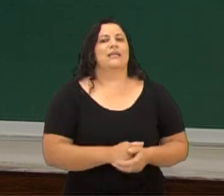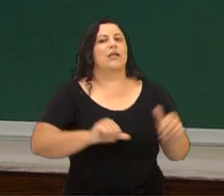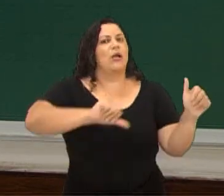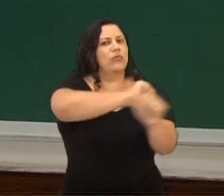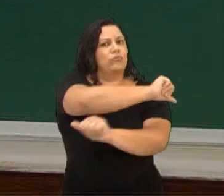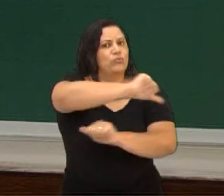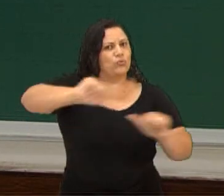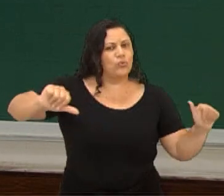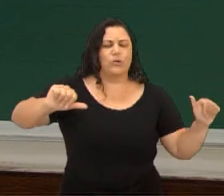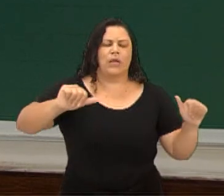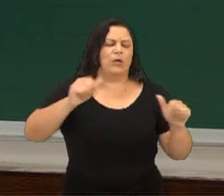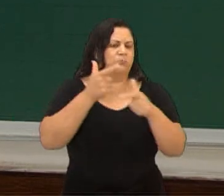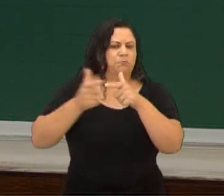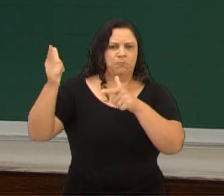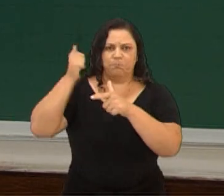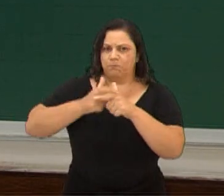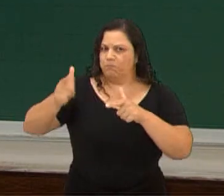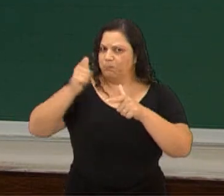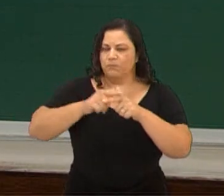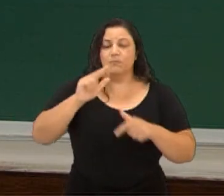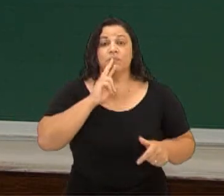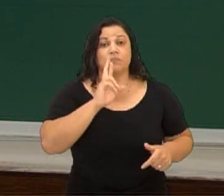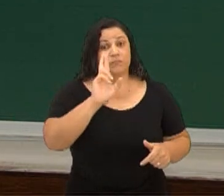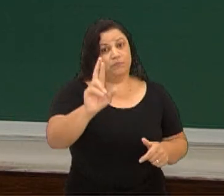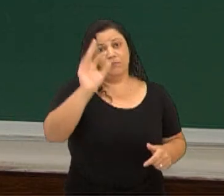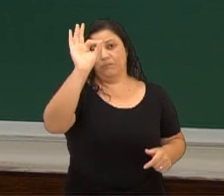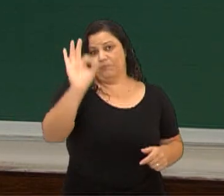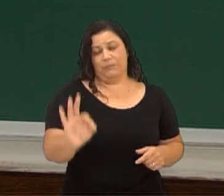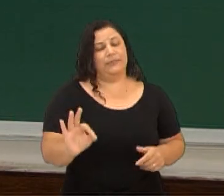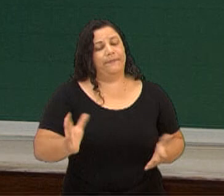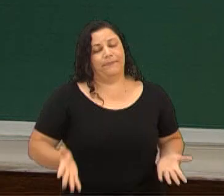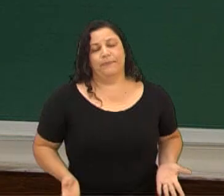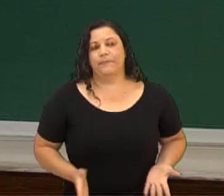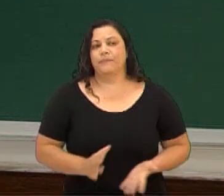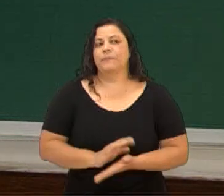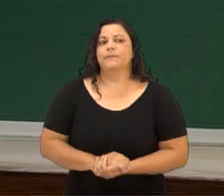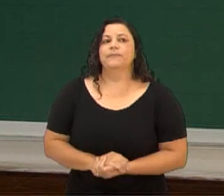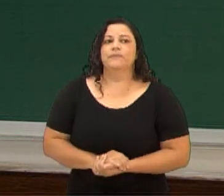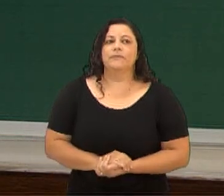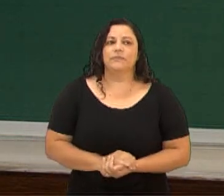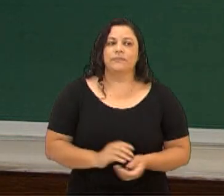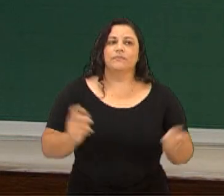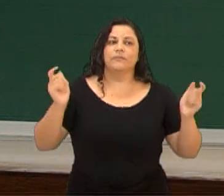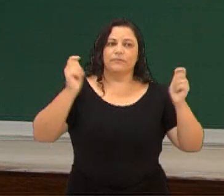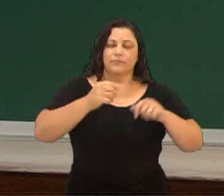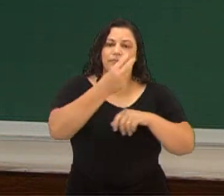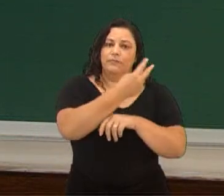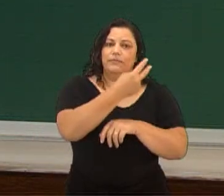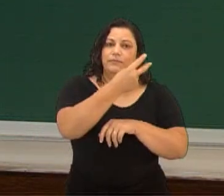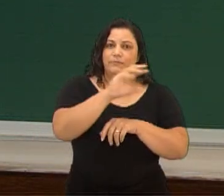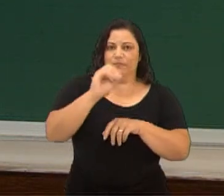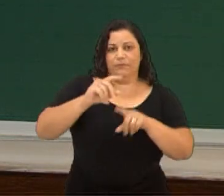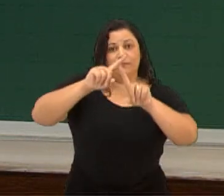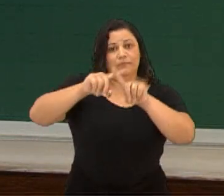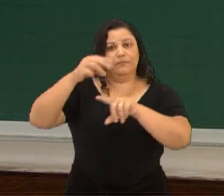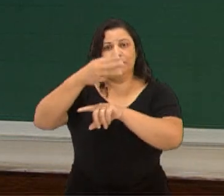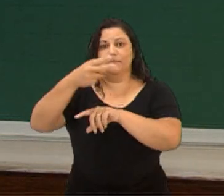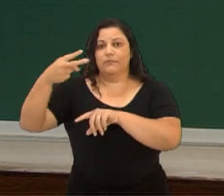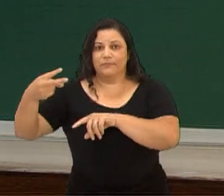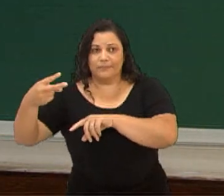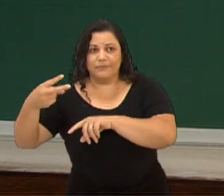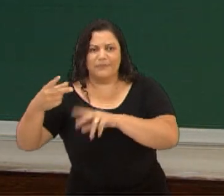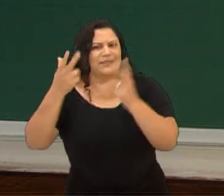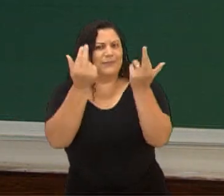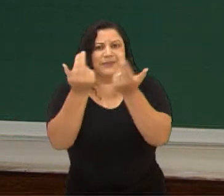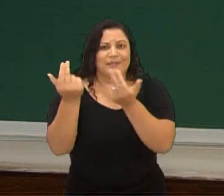ordem que não vai influenciar no resultado. Então, se eu fizer 20 vezes 32, pode ser a